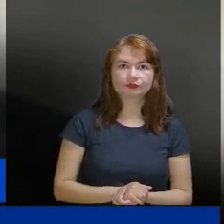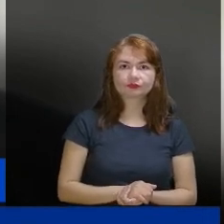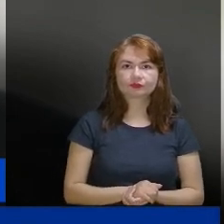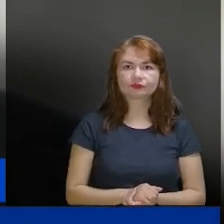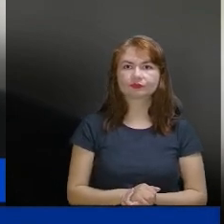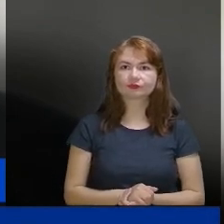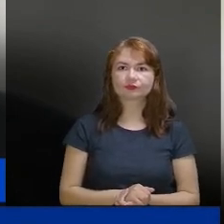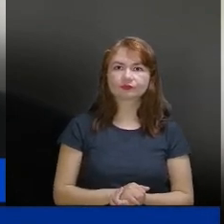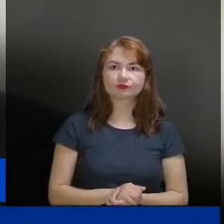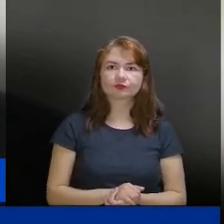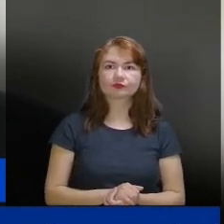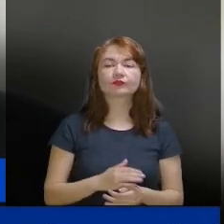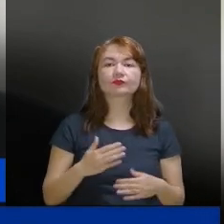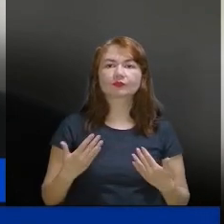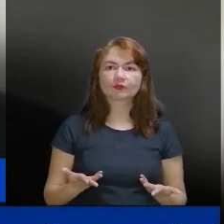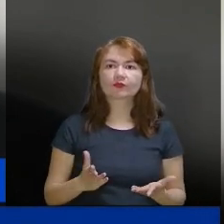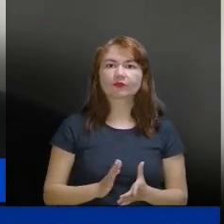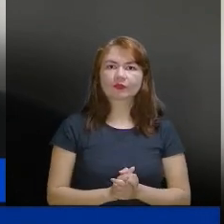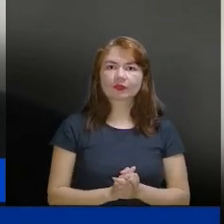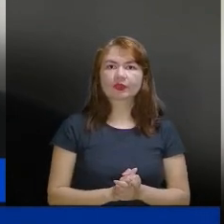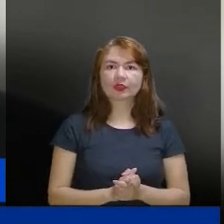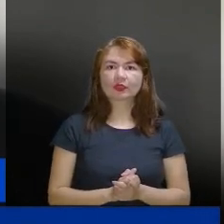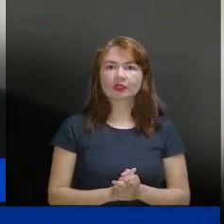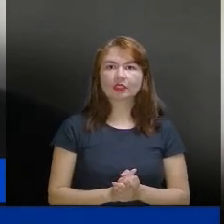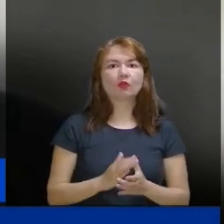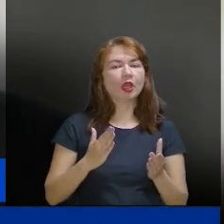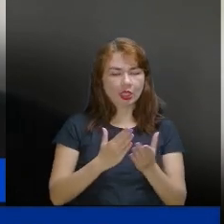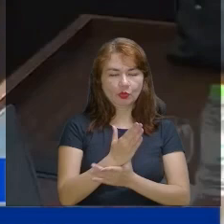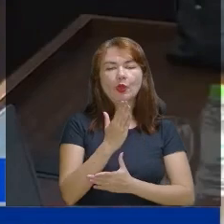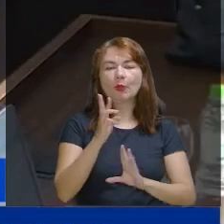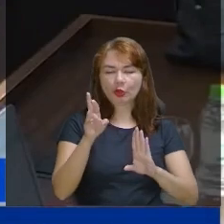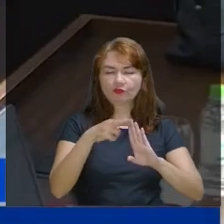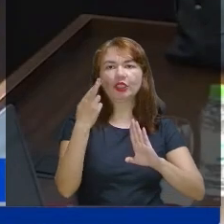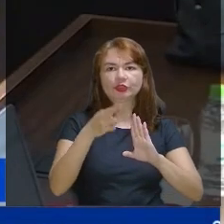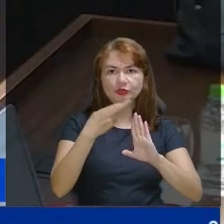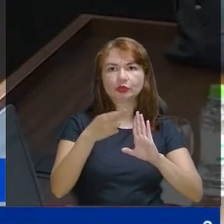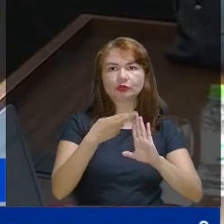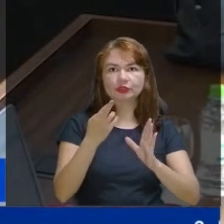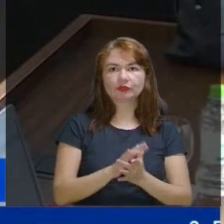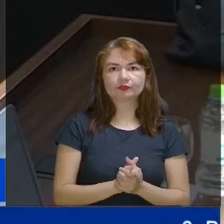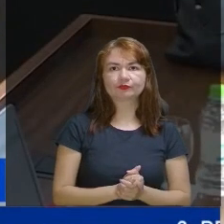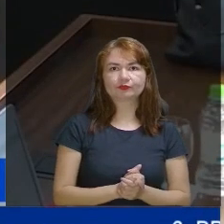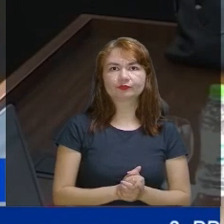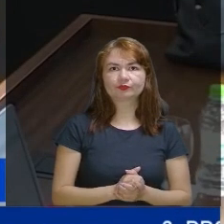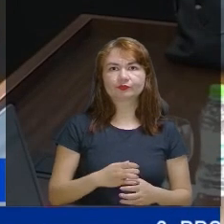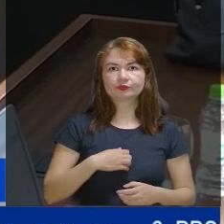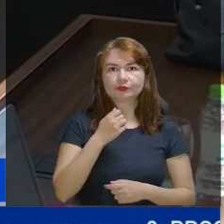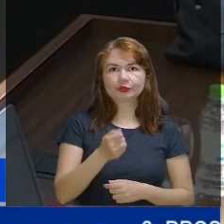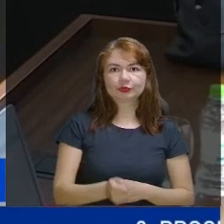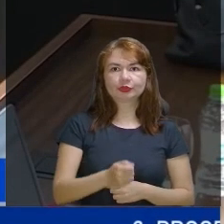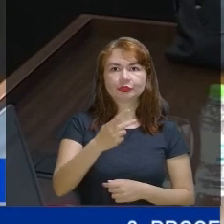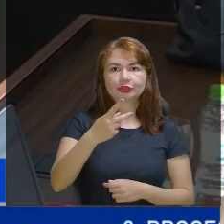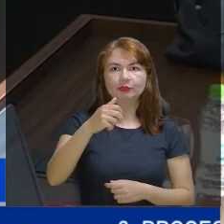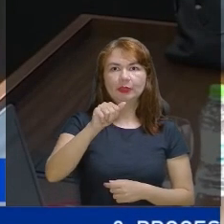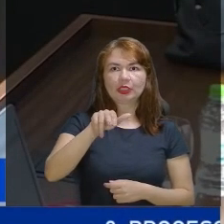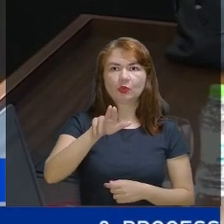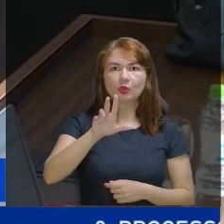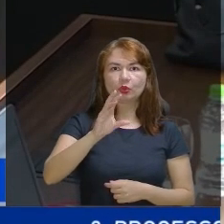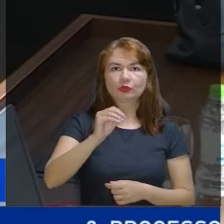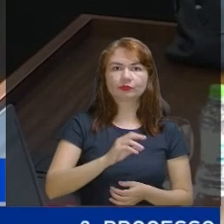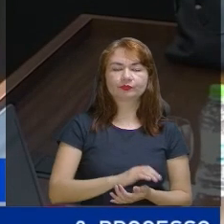essa iniciativa, tá, eu aprovo inteiramente a resolução. Obrigado, doutor Anselmo. Com o voto, a juiz Paulo Madeira.